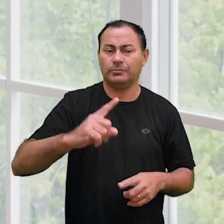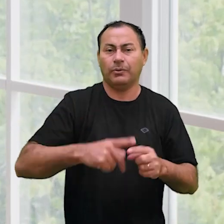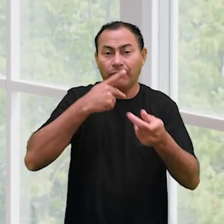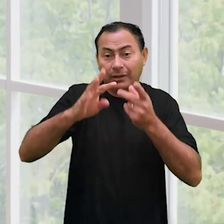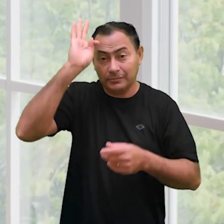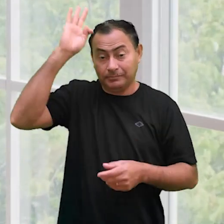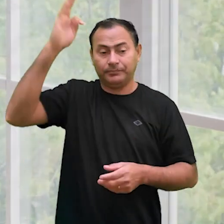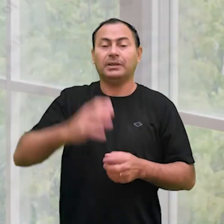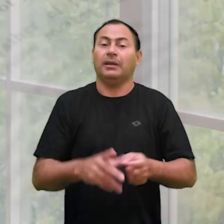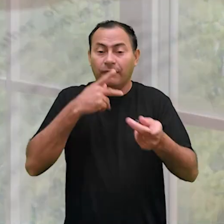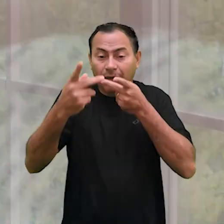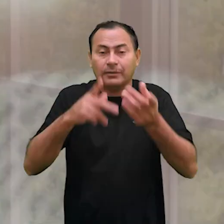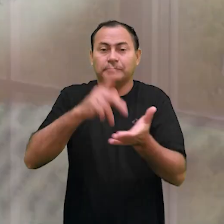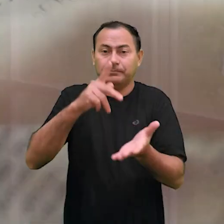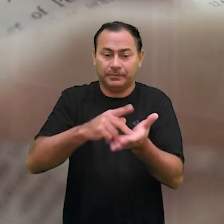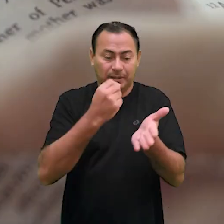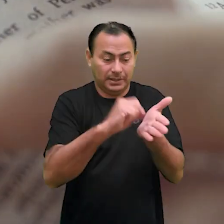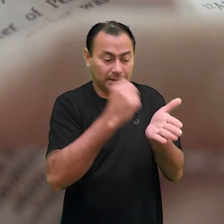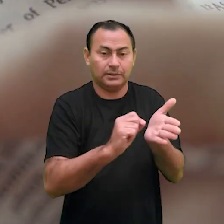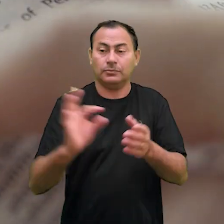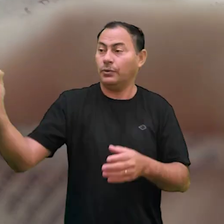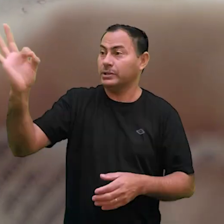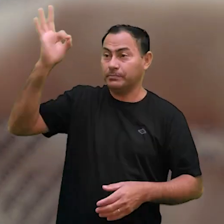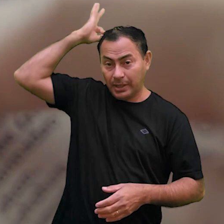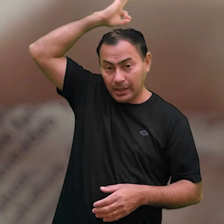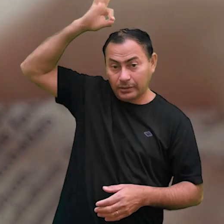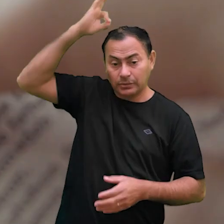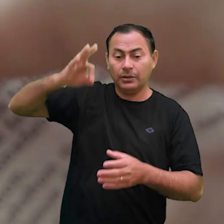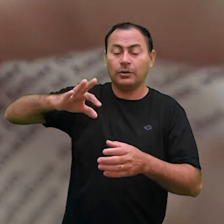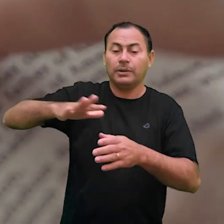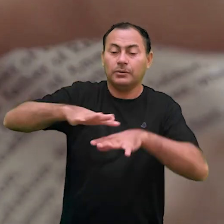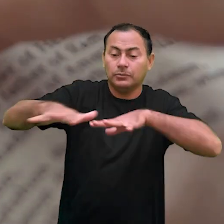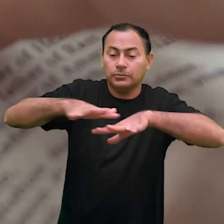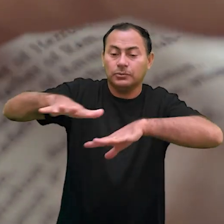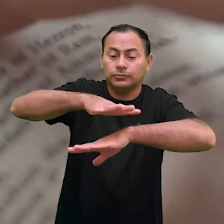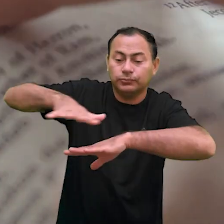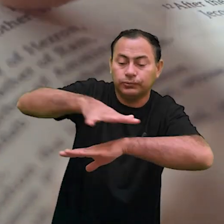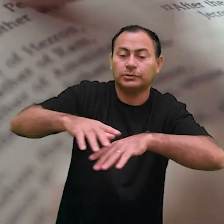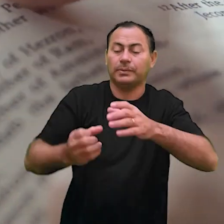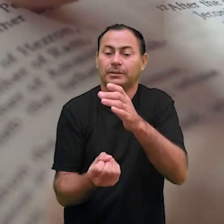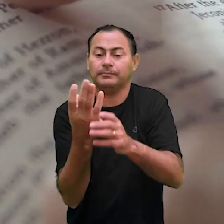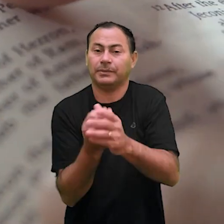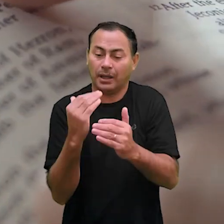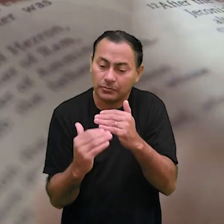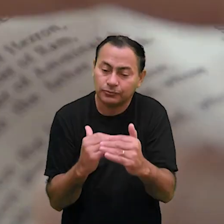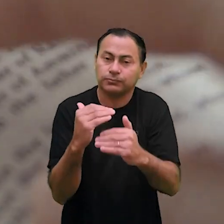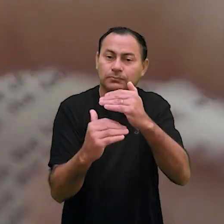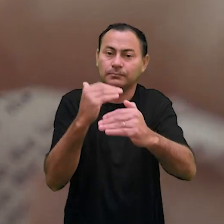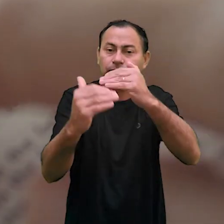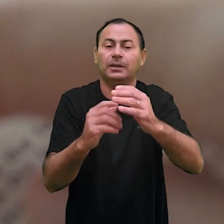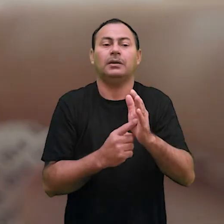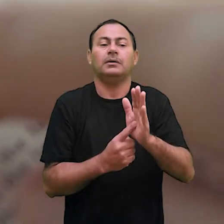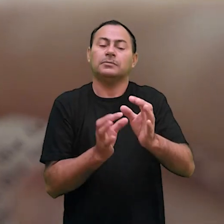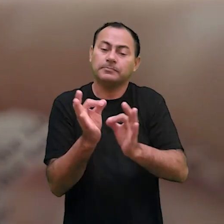caos, como dizem os teólogos. E diz ali, e isso realmente está escrito, que o Espírito de Deus começou a se mover sobre essa criação